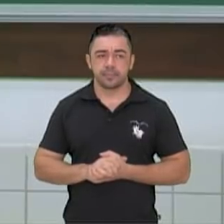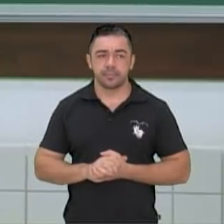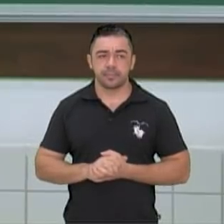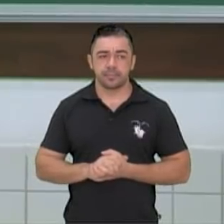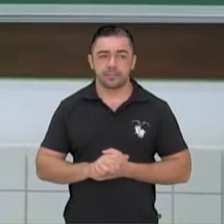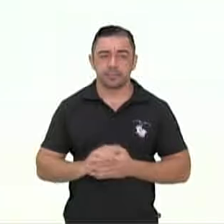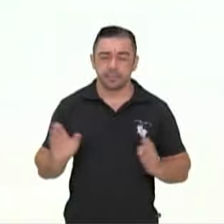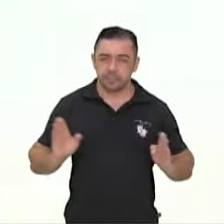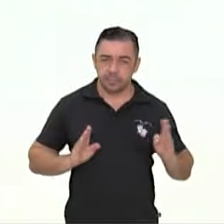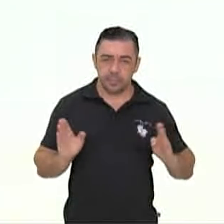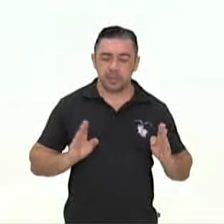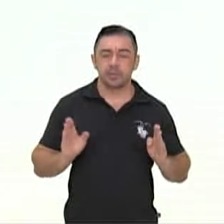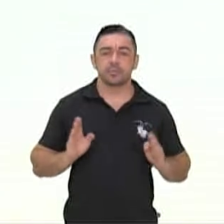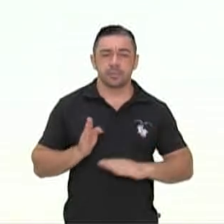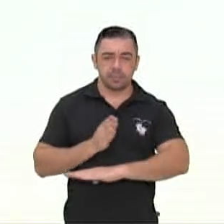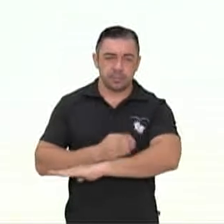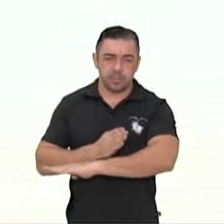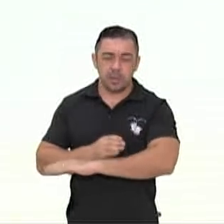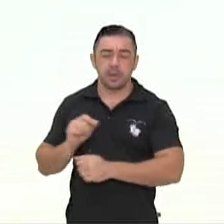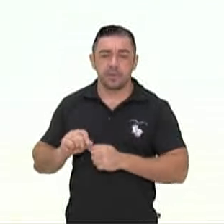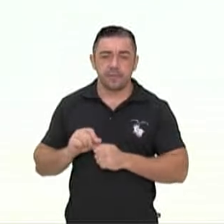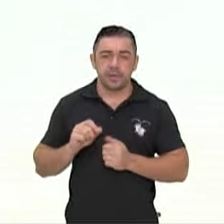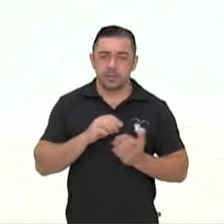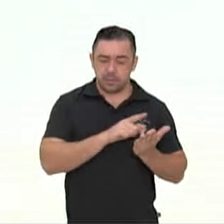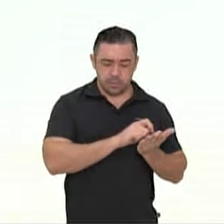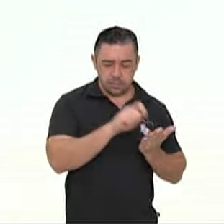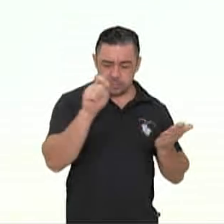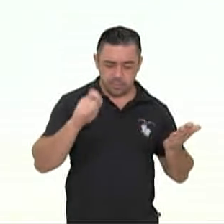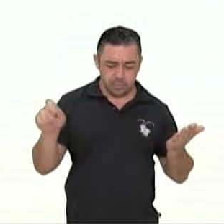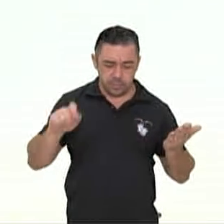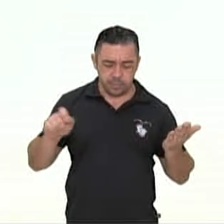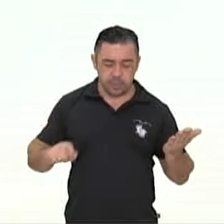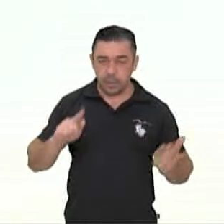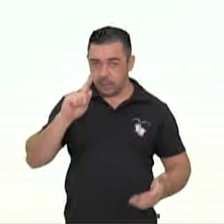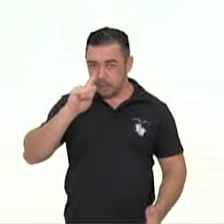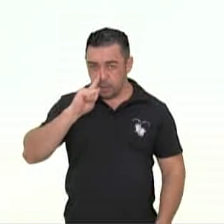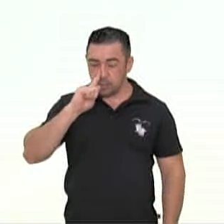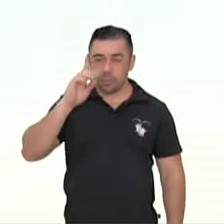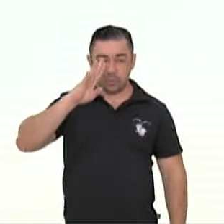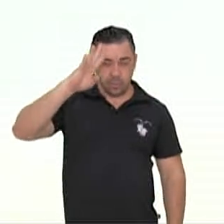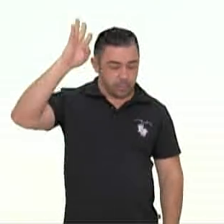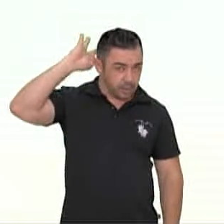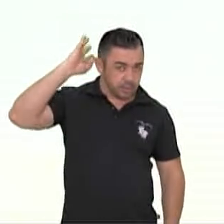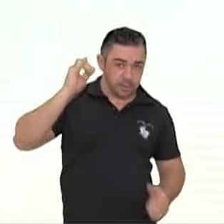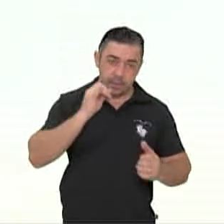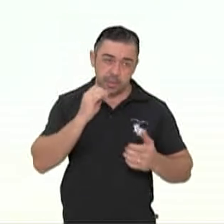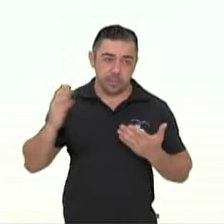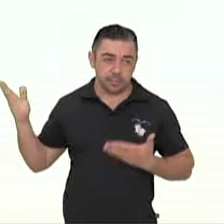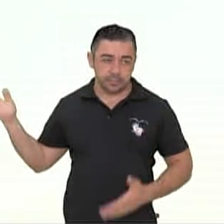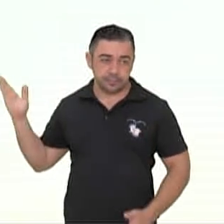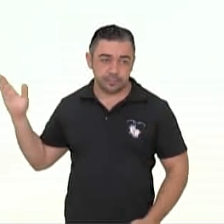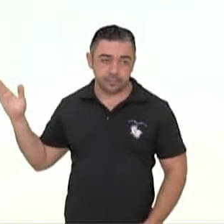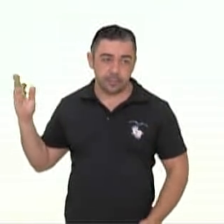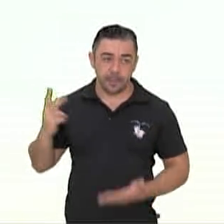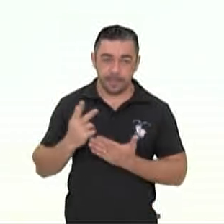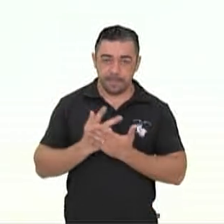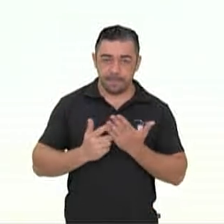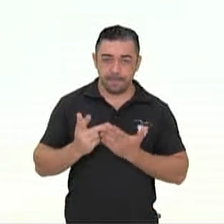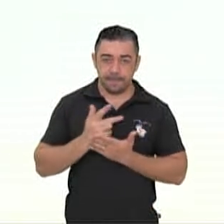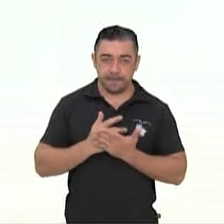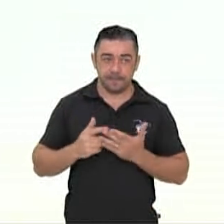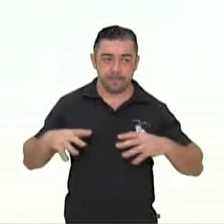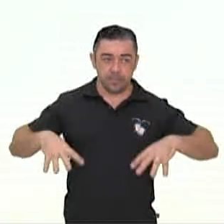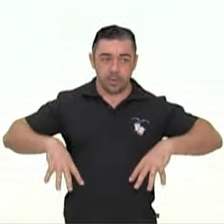Durante a Idade Média, os monges copistas eram responsáveis pela reprodução dos manuscritos greco-romanos, como o Sr. Roberto deu um exemplo. Aqui, um desenho representando